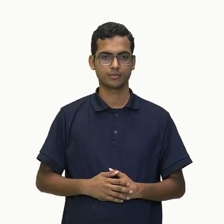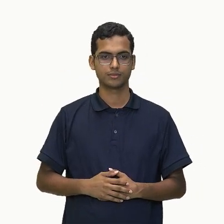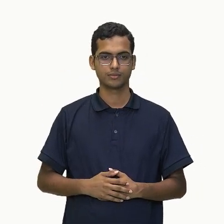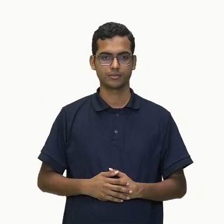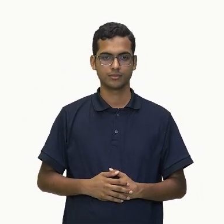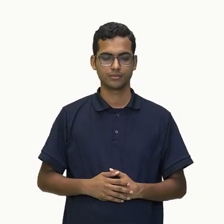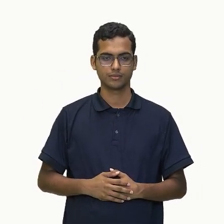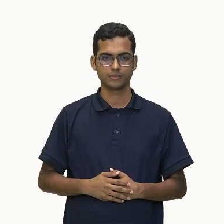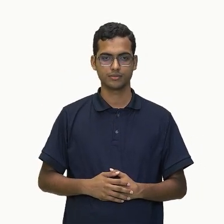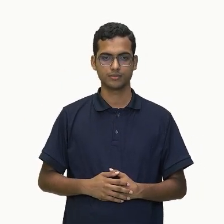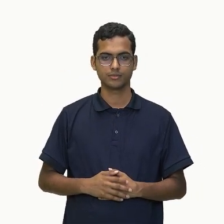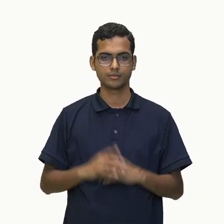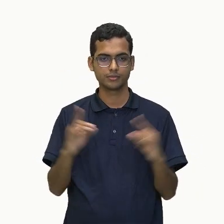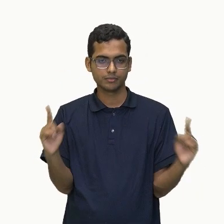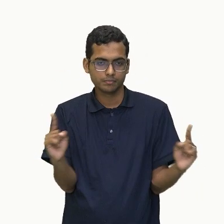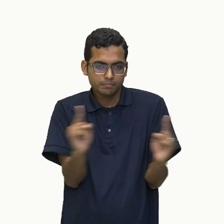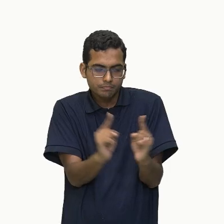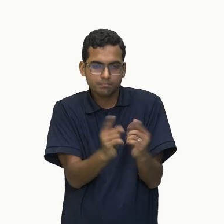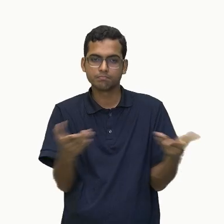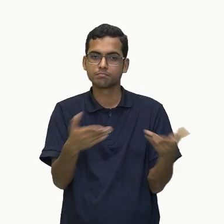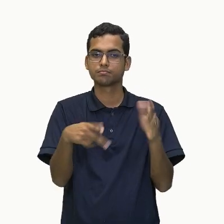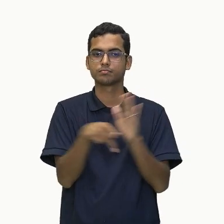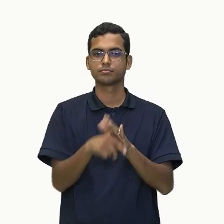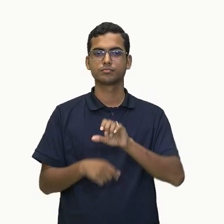is not, o que eu vou usar?